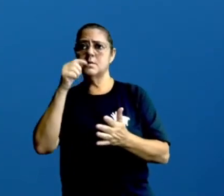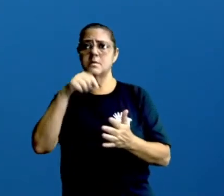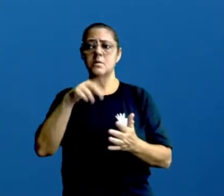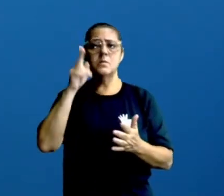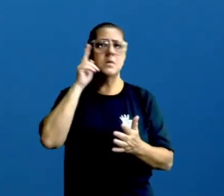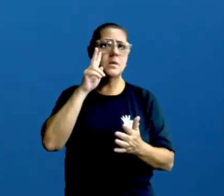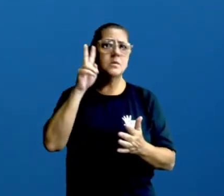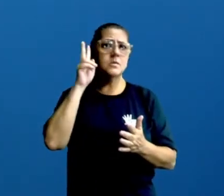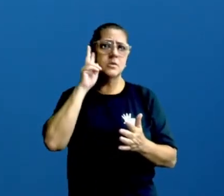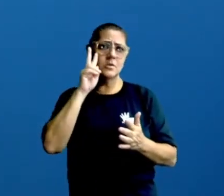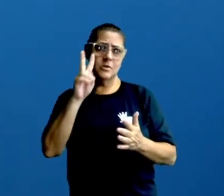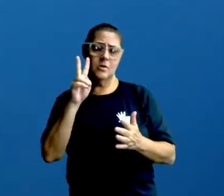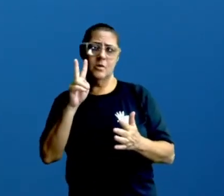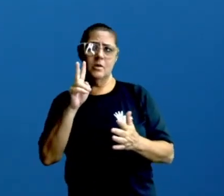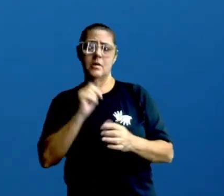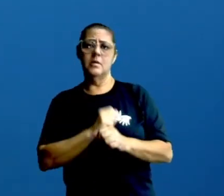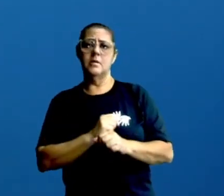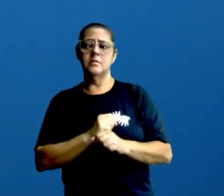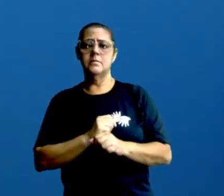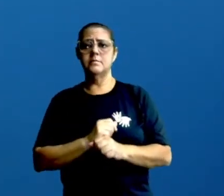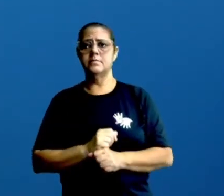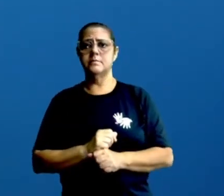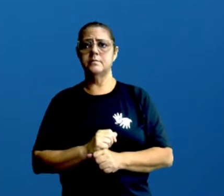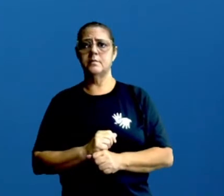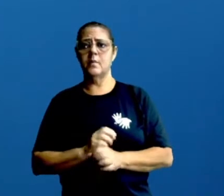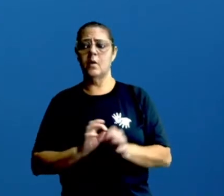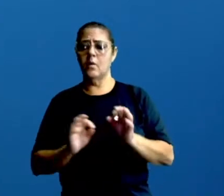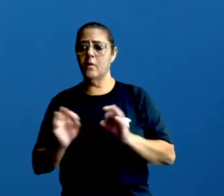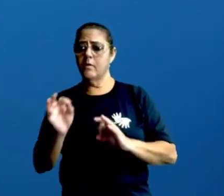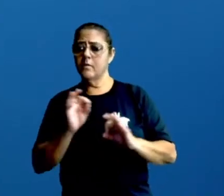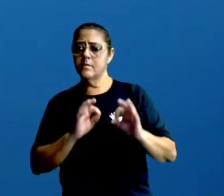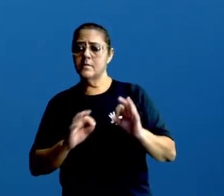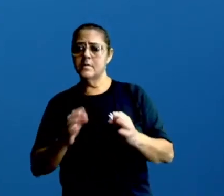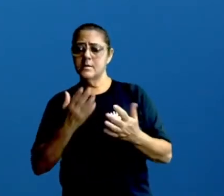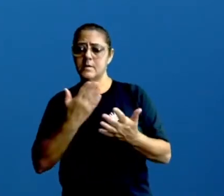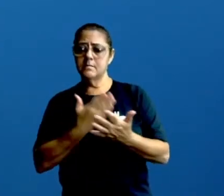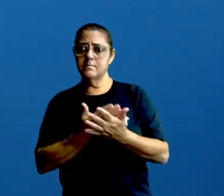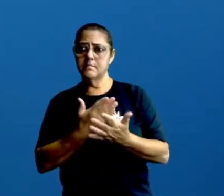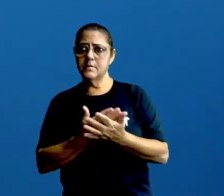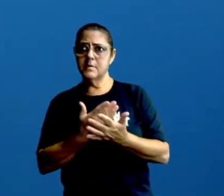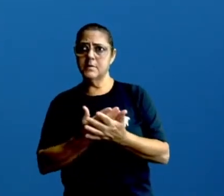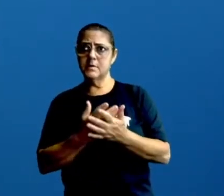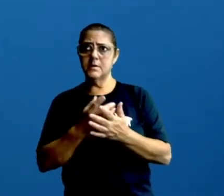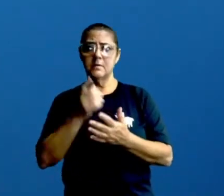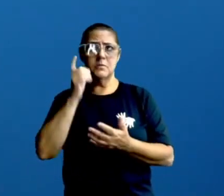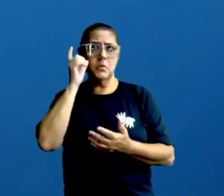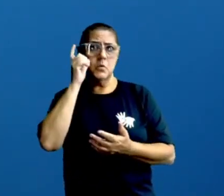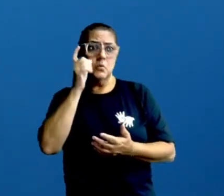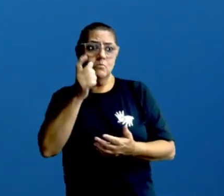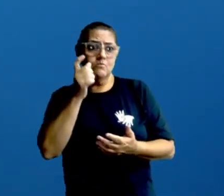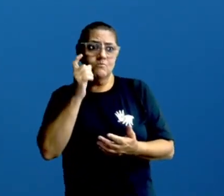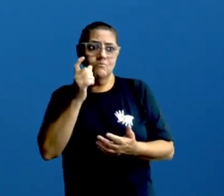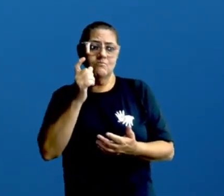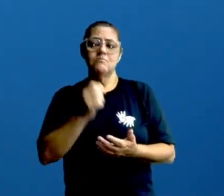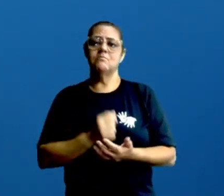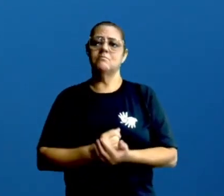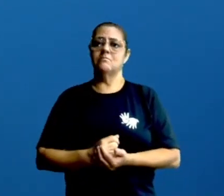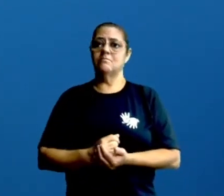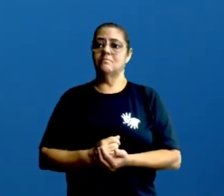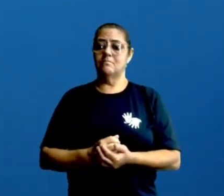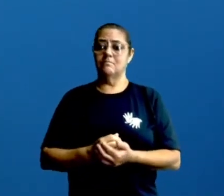históricos. Então, buscamos tratar nessa perspectiva, ou seja, nessa visão